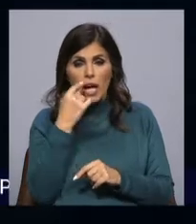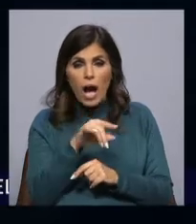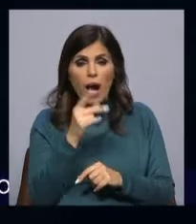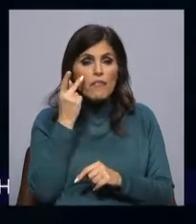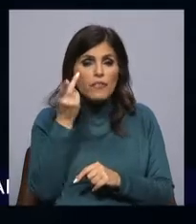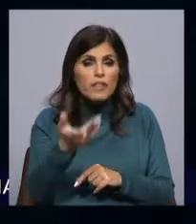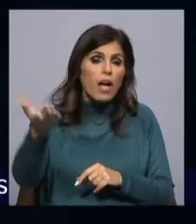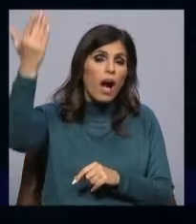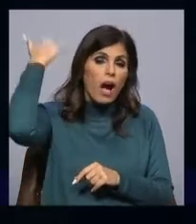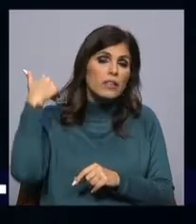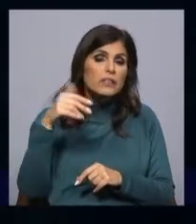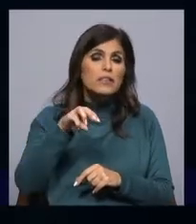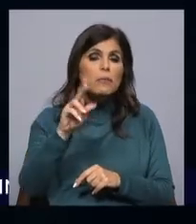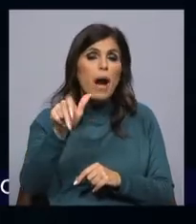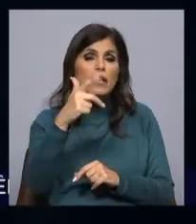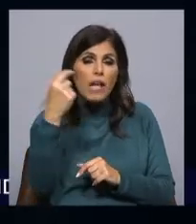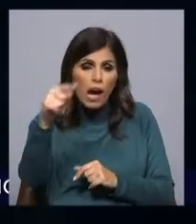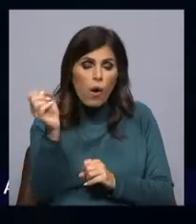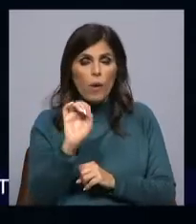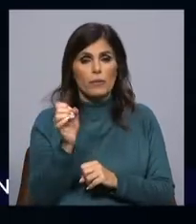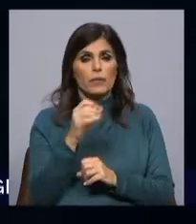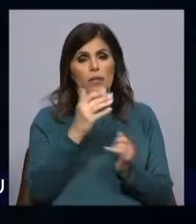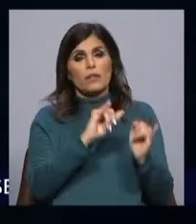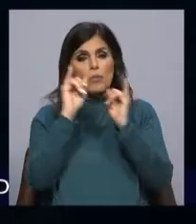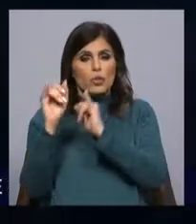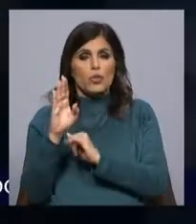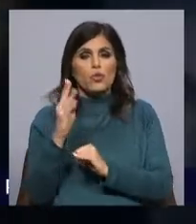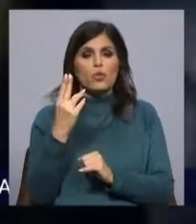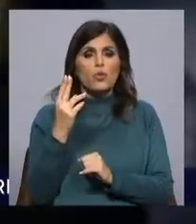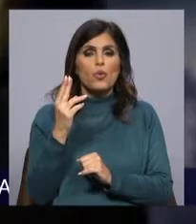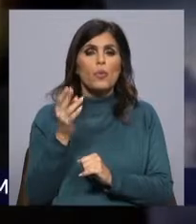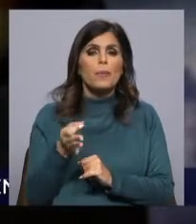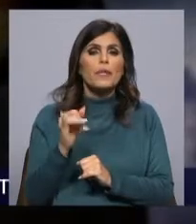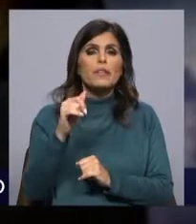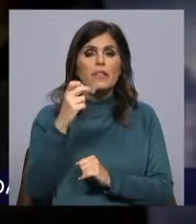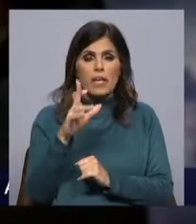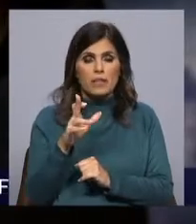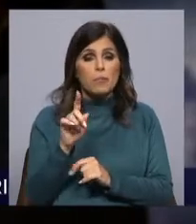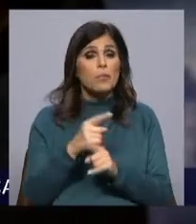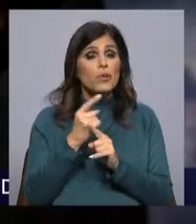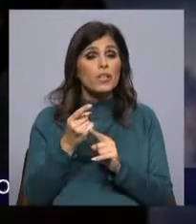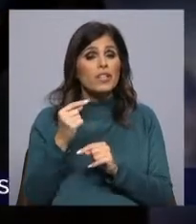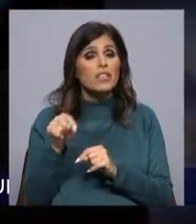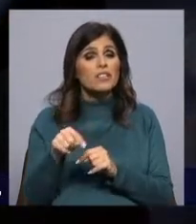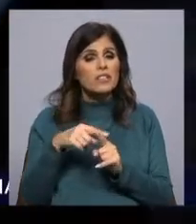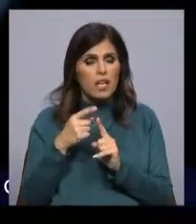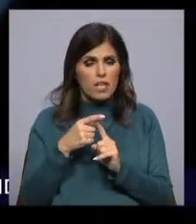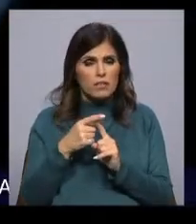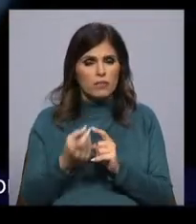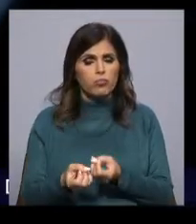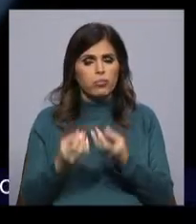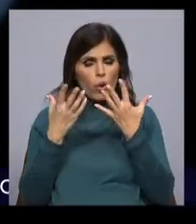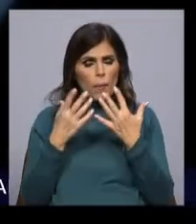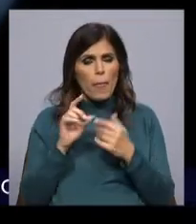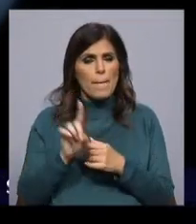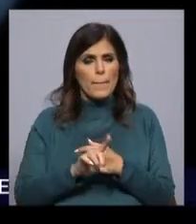em Marte. De Marte para o reino de Júpiter, porque este é o ano também que marca o lançamento da primeira missão da